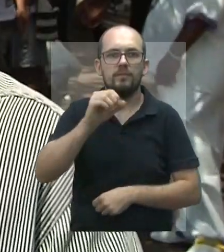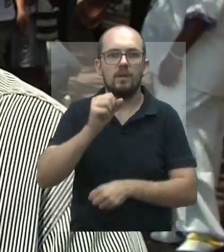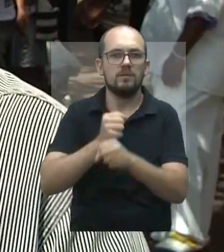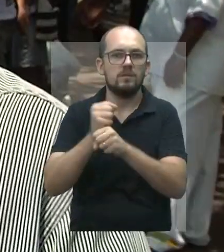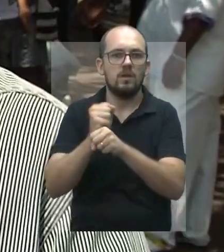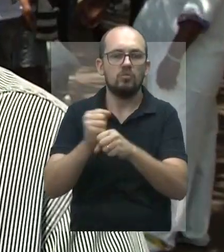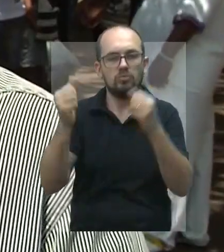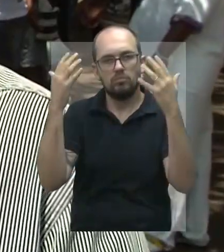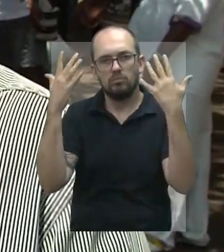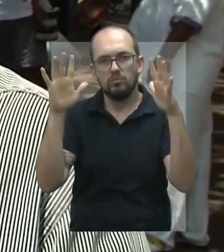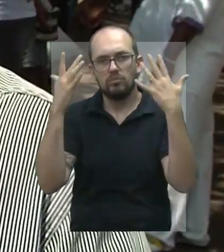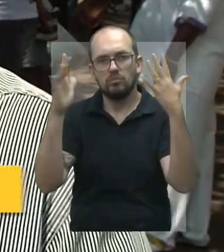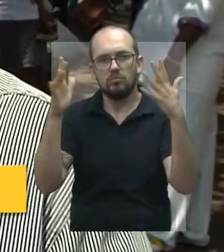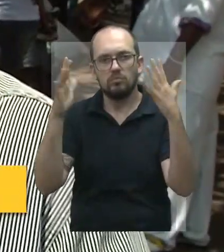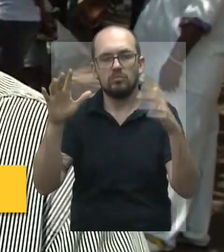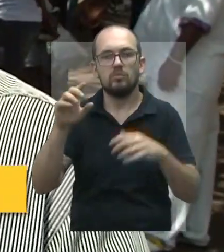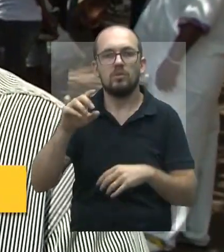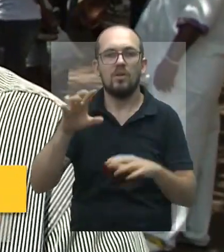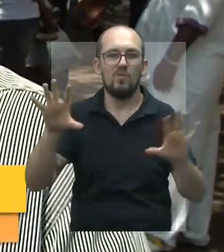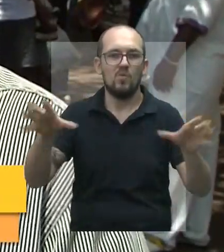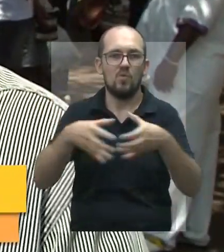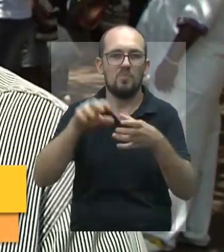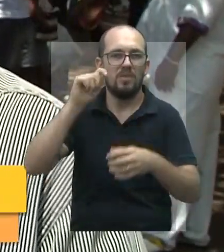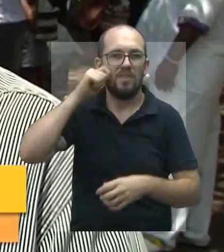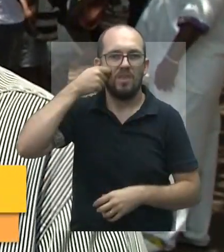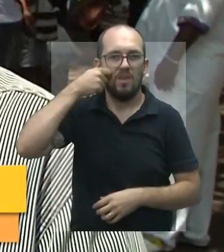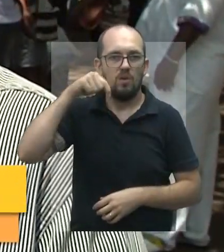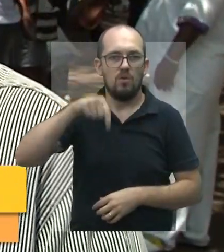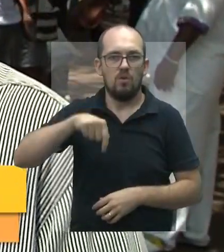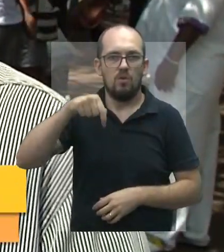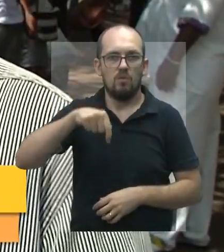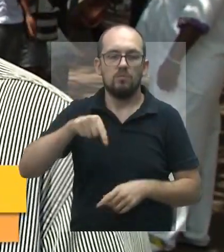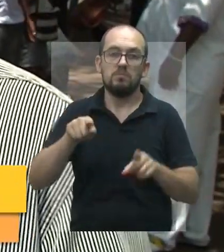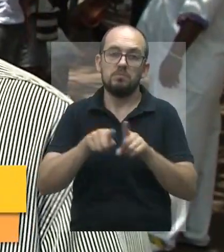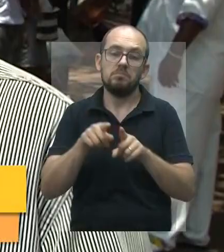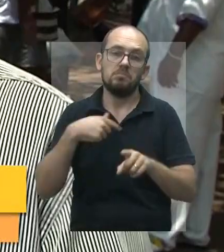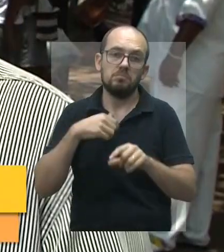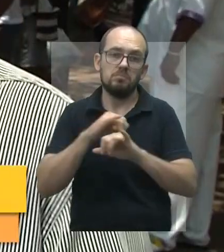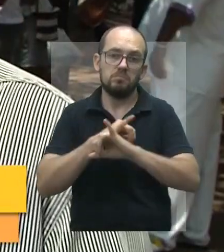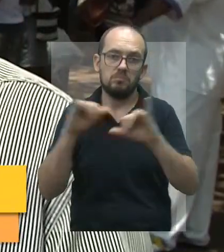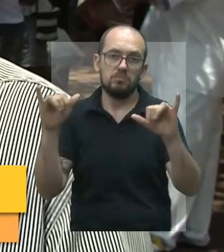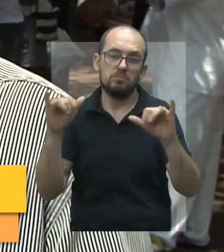comemorando a comunidade negra, e posso dizer o seguinte,